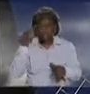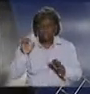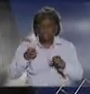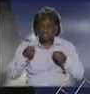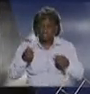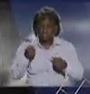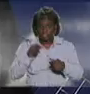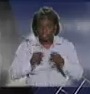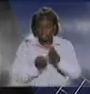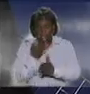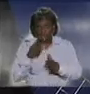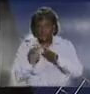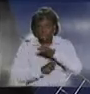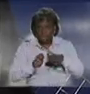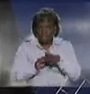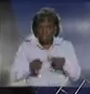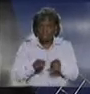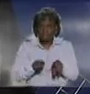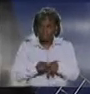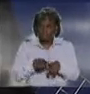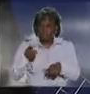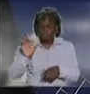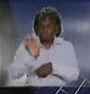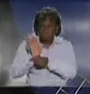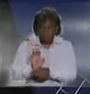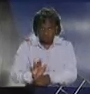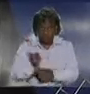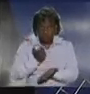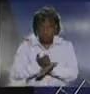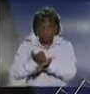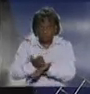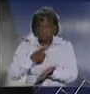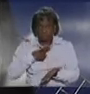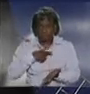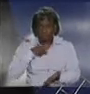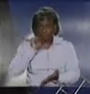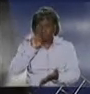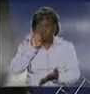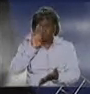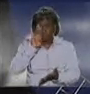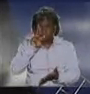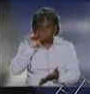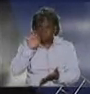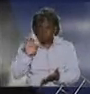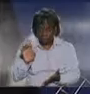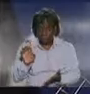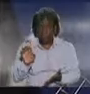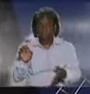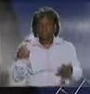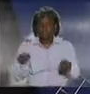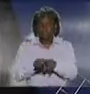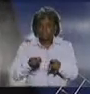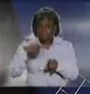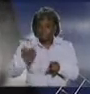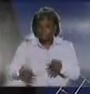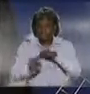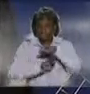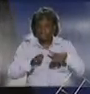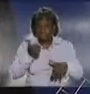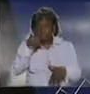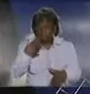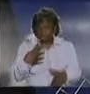de empreendedores crescer, como o número de instituições que apoiam esse empreendedor. Então o Sebrae, em parceria com o Fórum, e mais